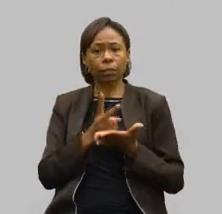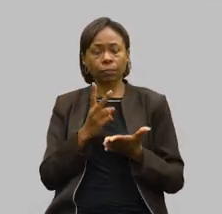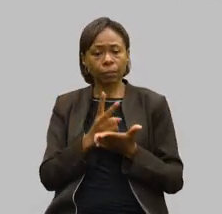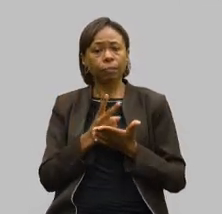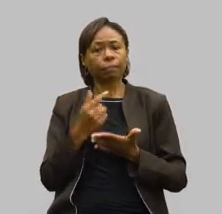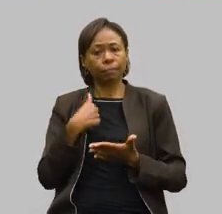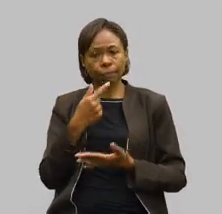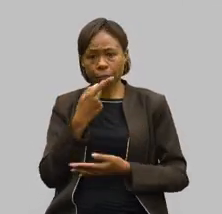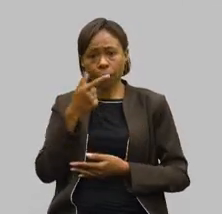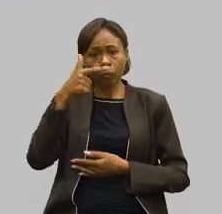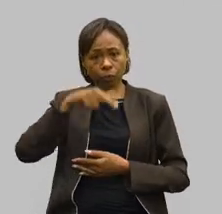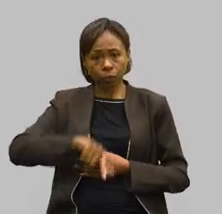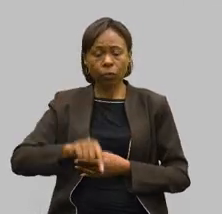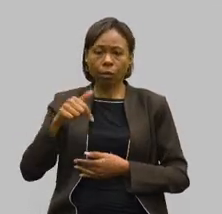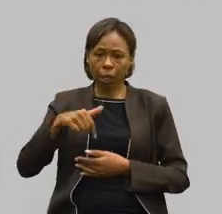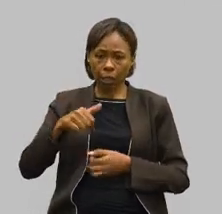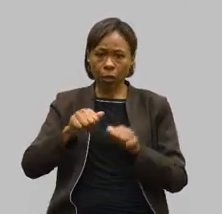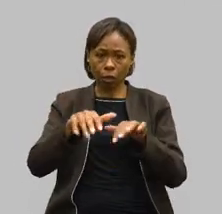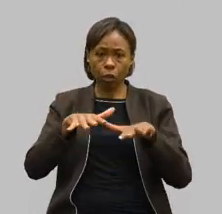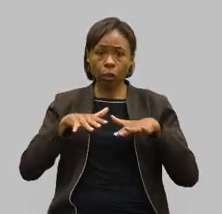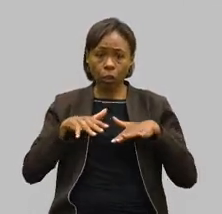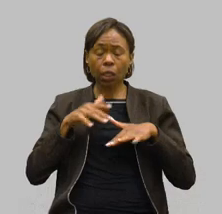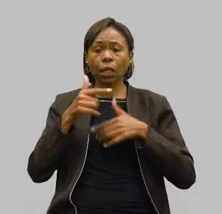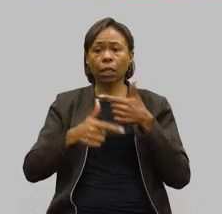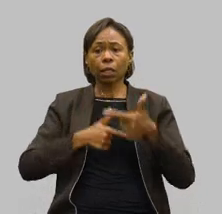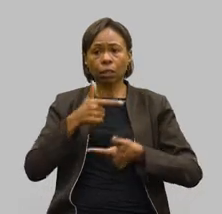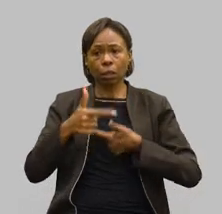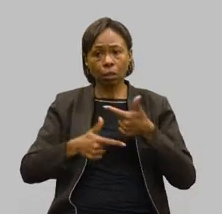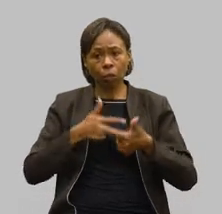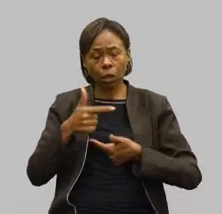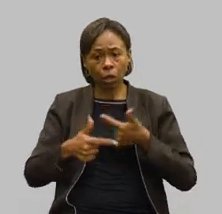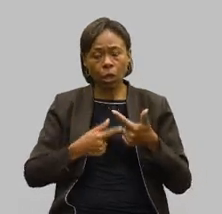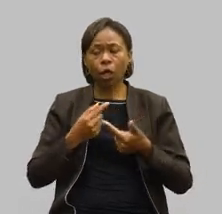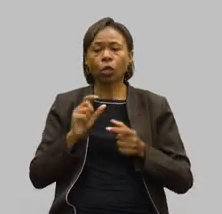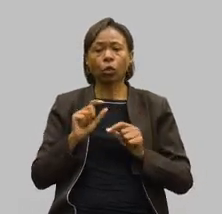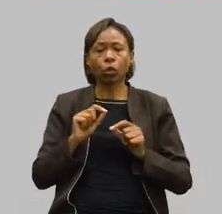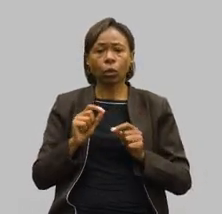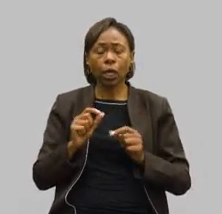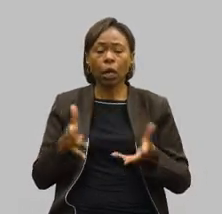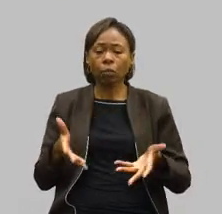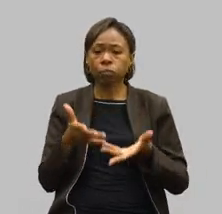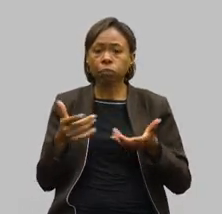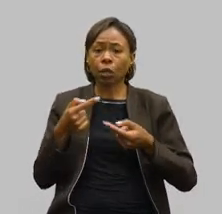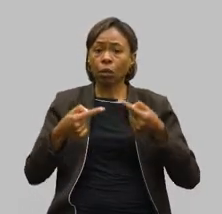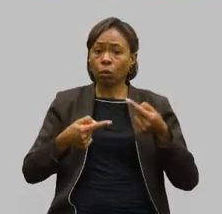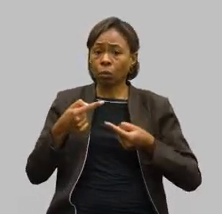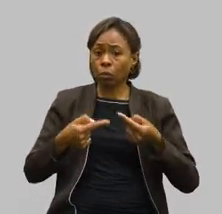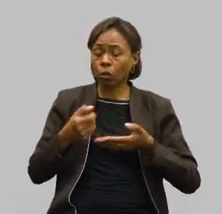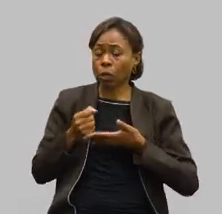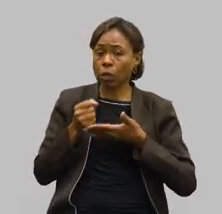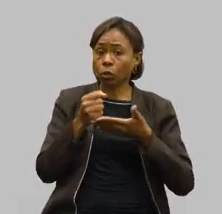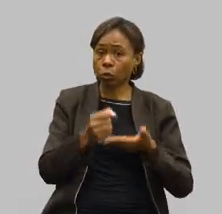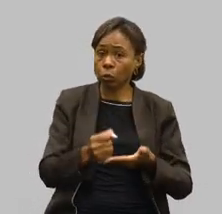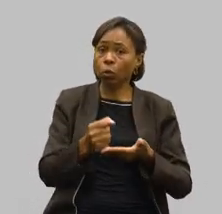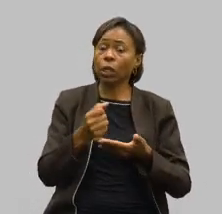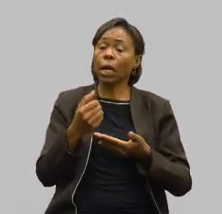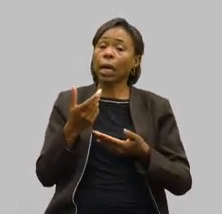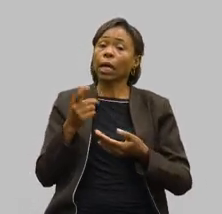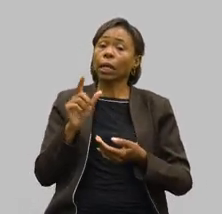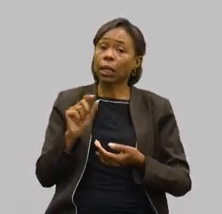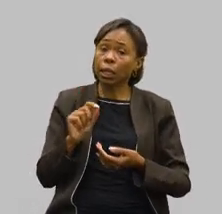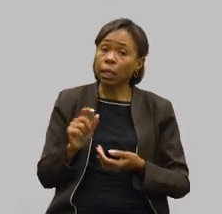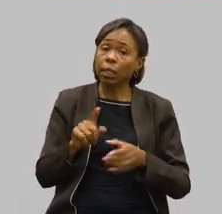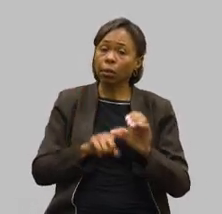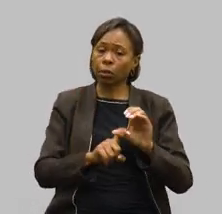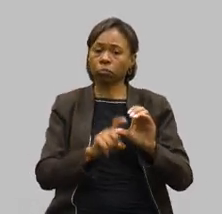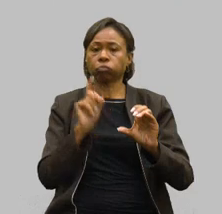isso aqui na na audiência trabalhando não somente aquela política pública que entrega nós estamos aqui promovendo uma política pública que emancipa